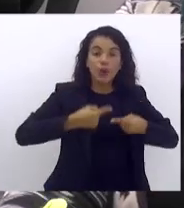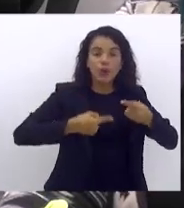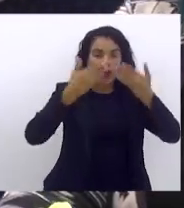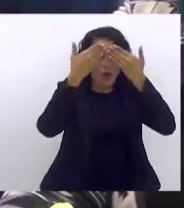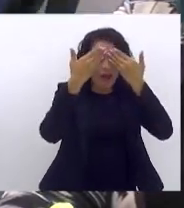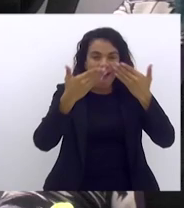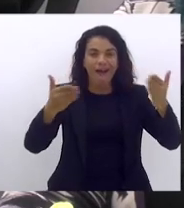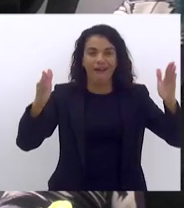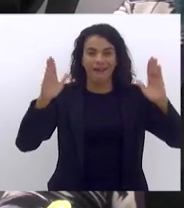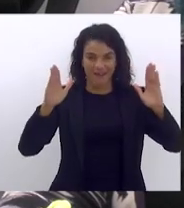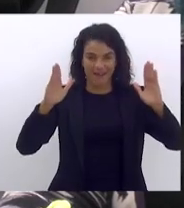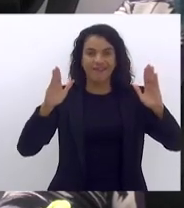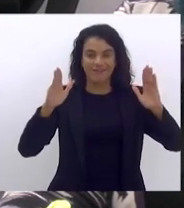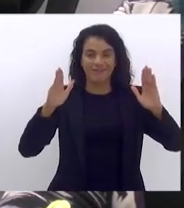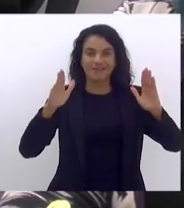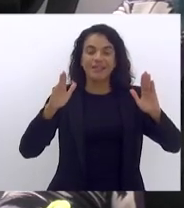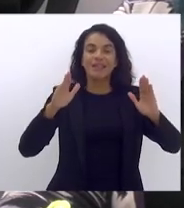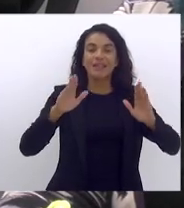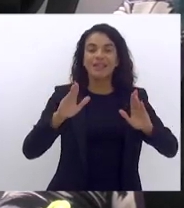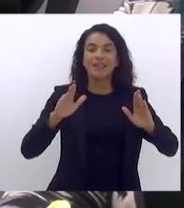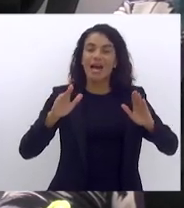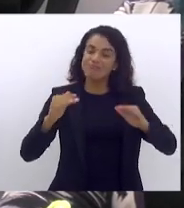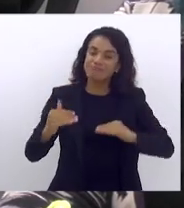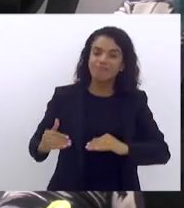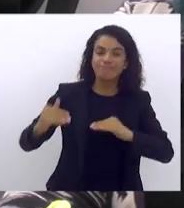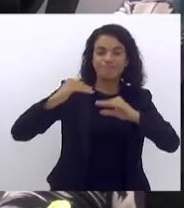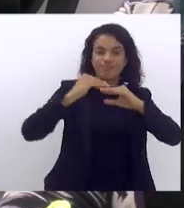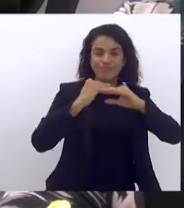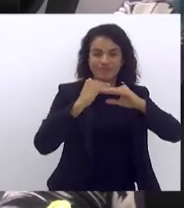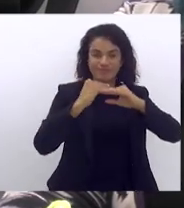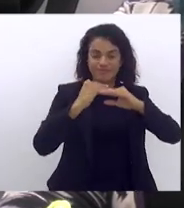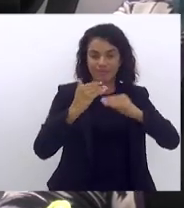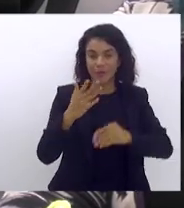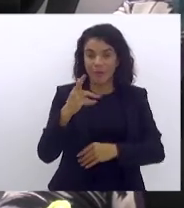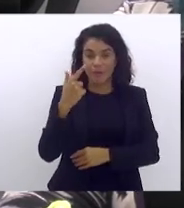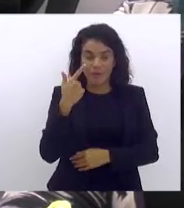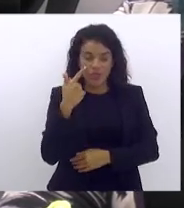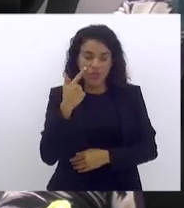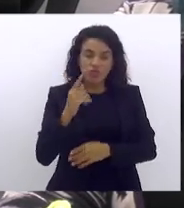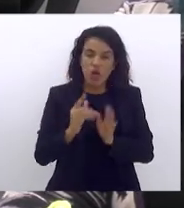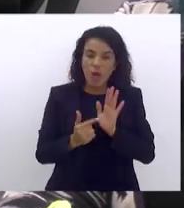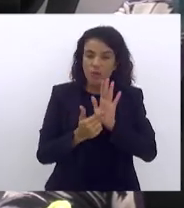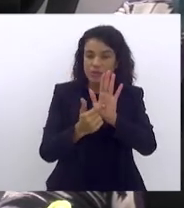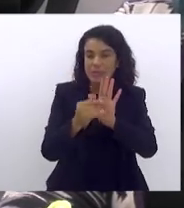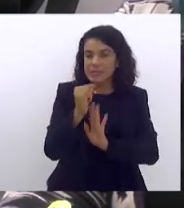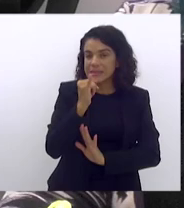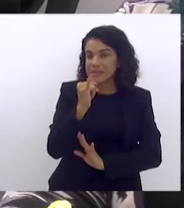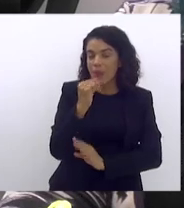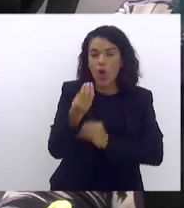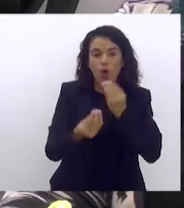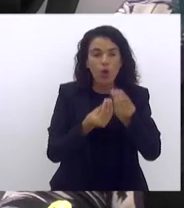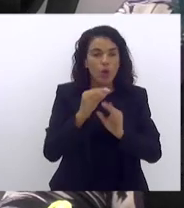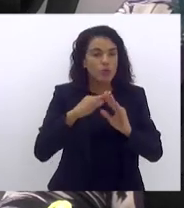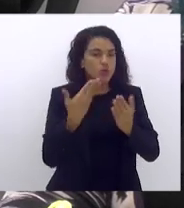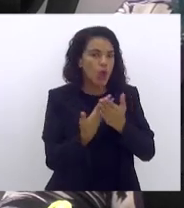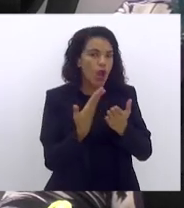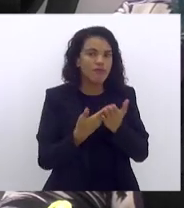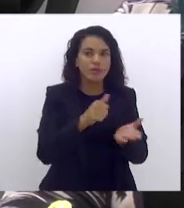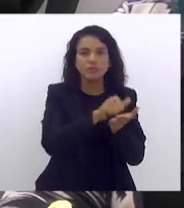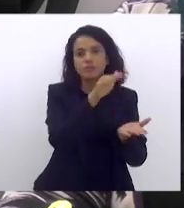desconstrução das desigualdades. Né? Então, só queria dar esse exemplo para mostrar como é que uma escola vai ser